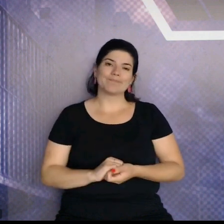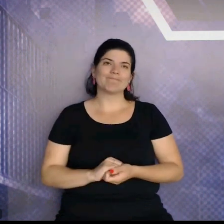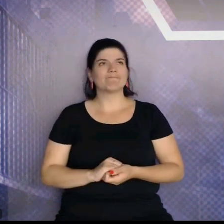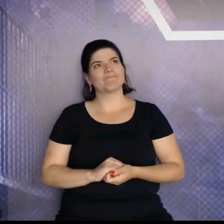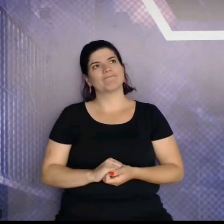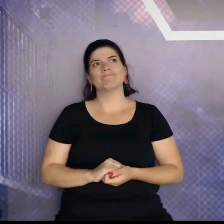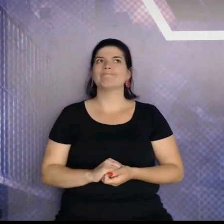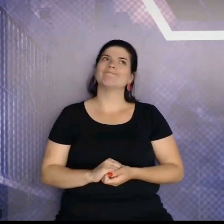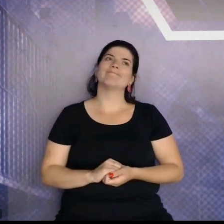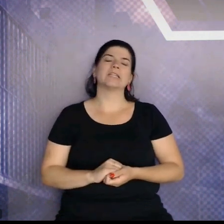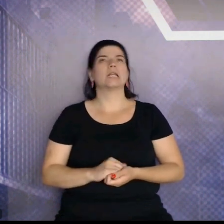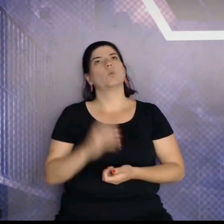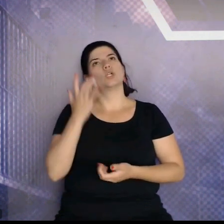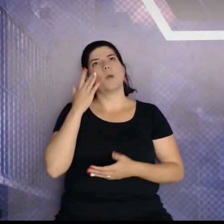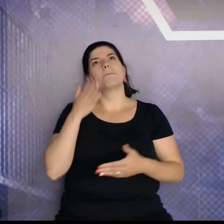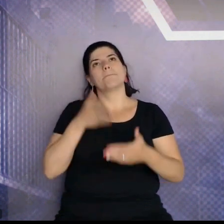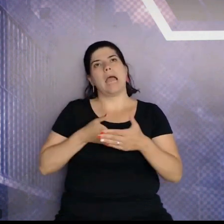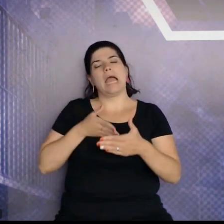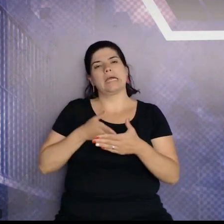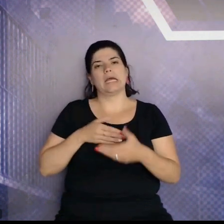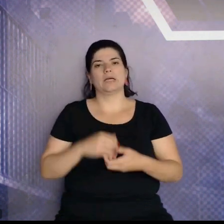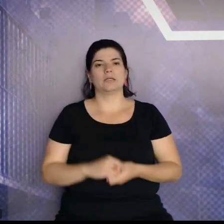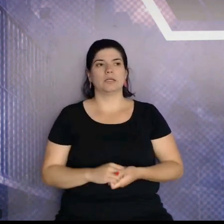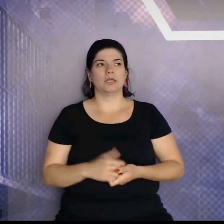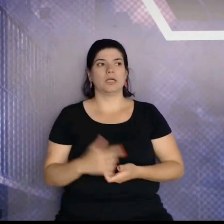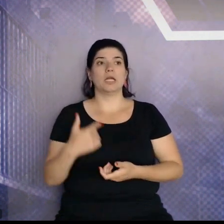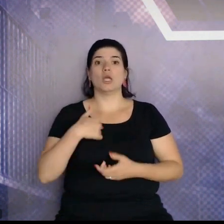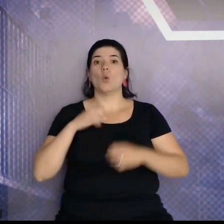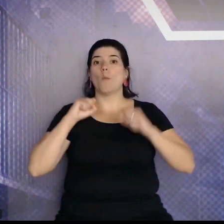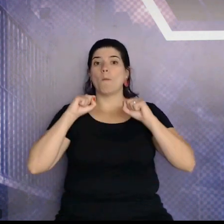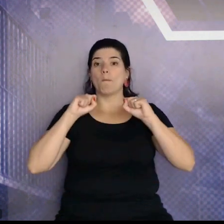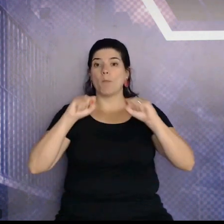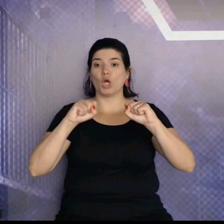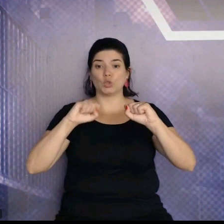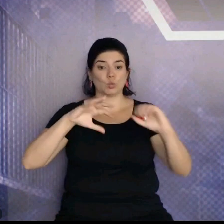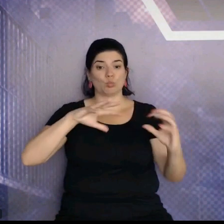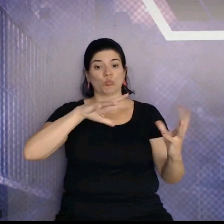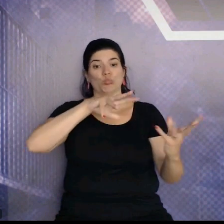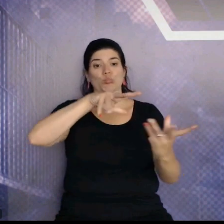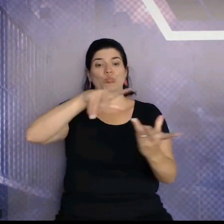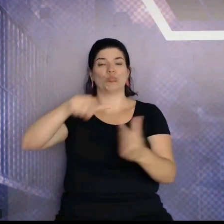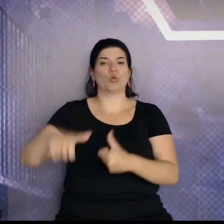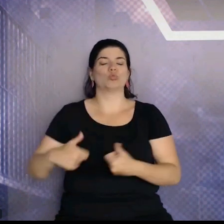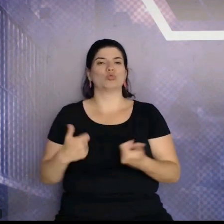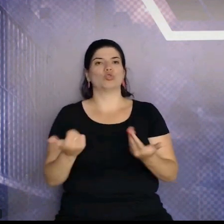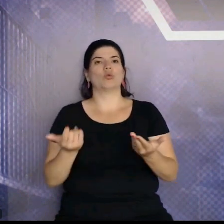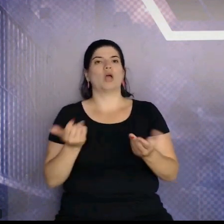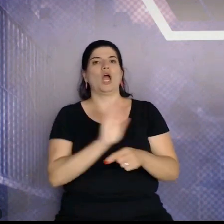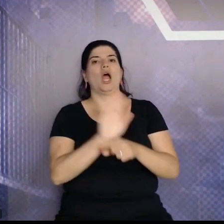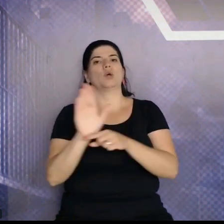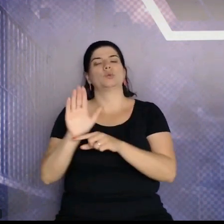Eu fico no Barreiras também. O que eu posso deixar para o mundo?